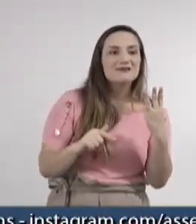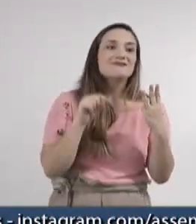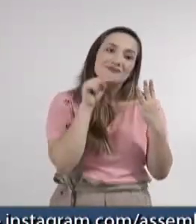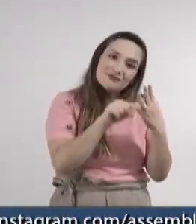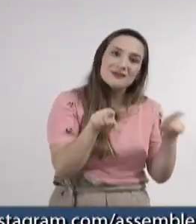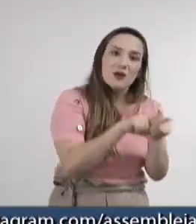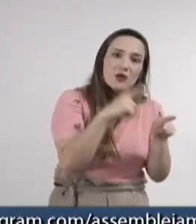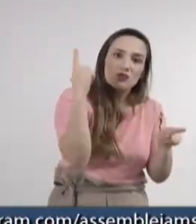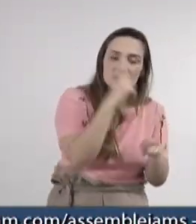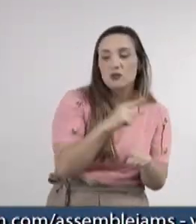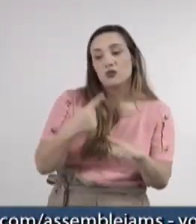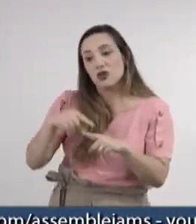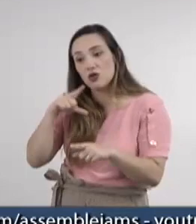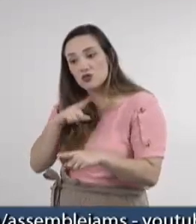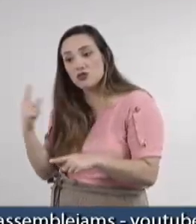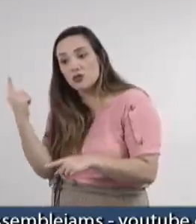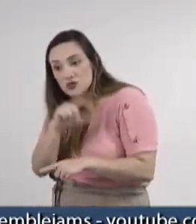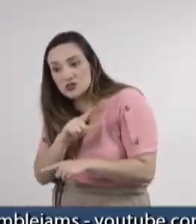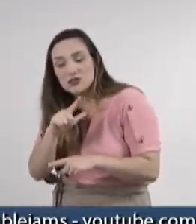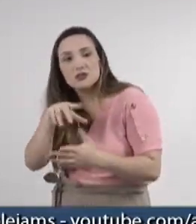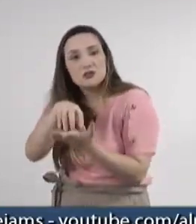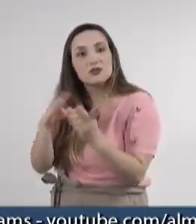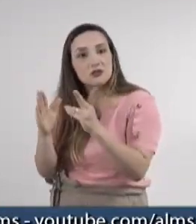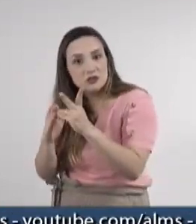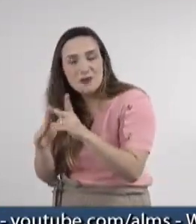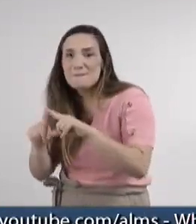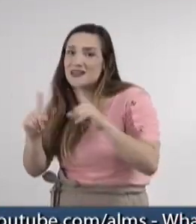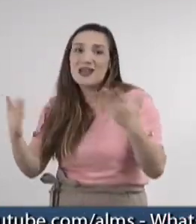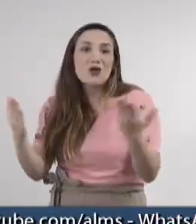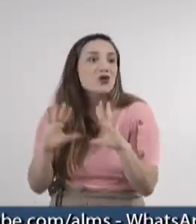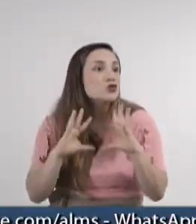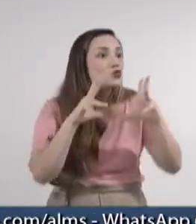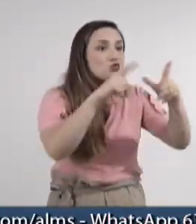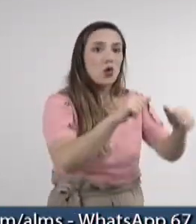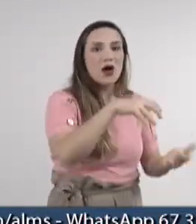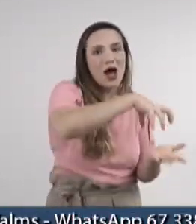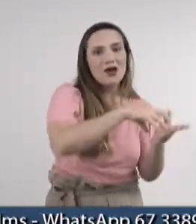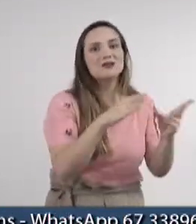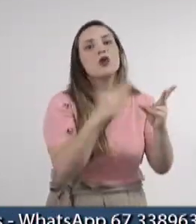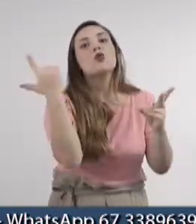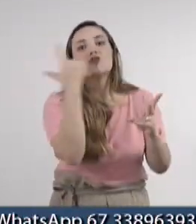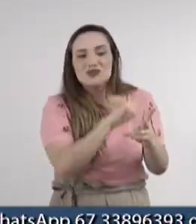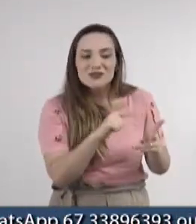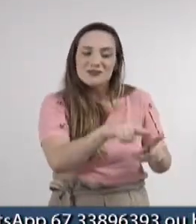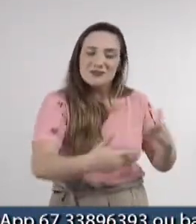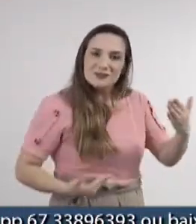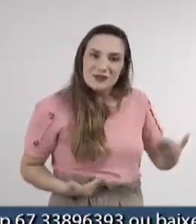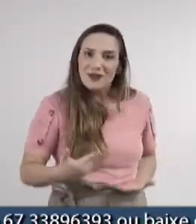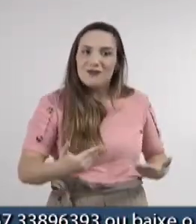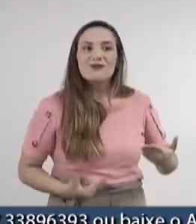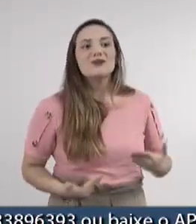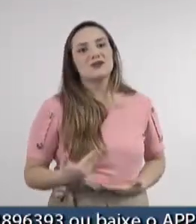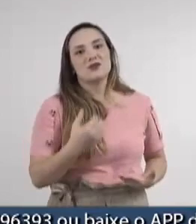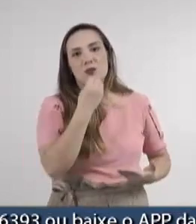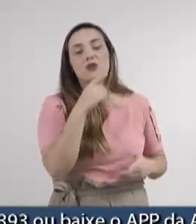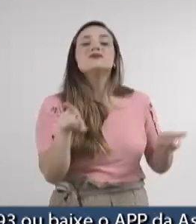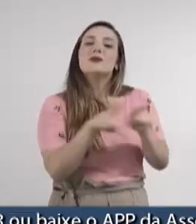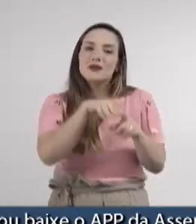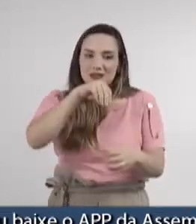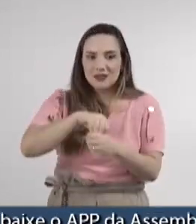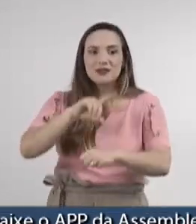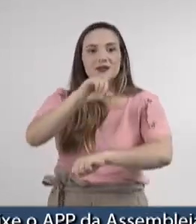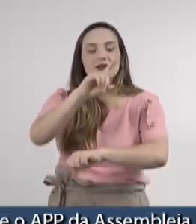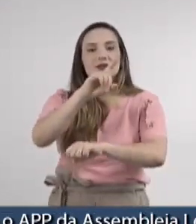essa iniciativa da Sejusp seja direcionada a todas as aldeias de Mato Grosso do Sul e também aos assentamentos. Sobre